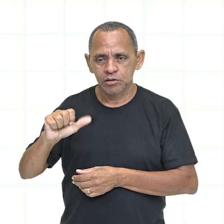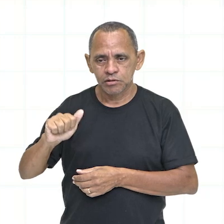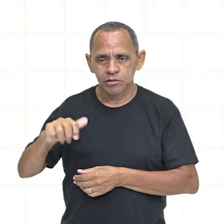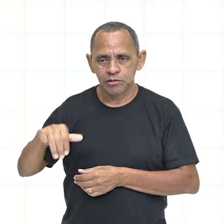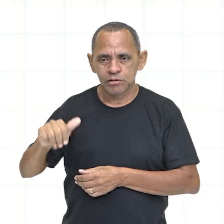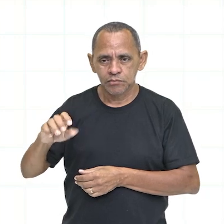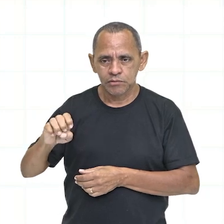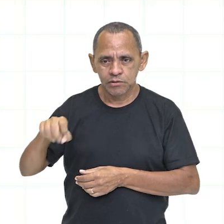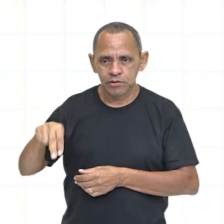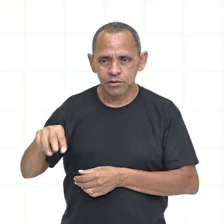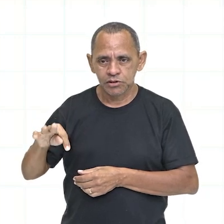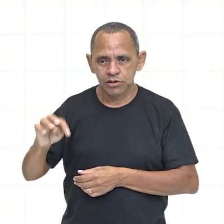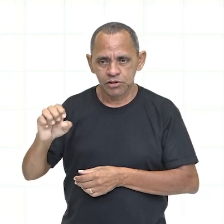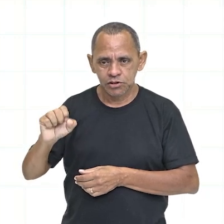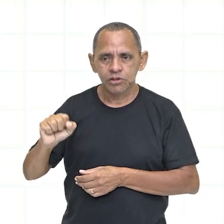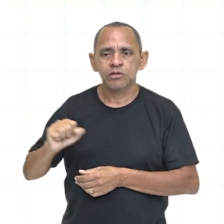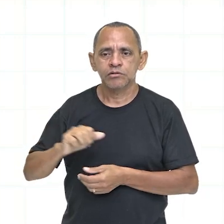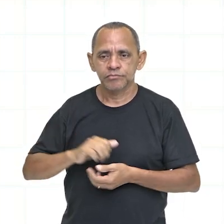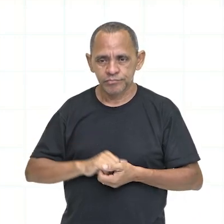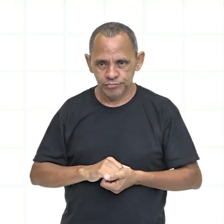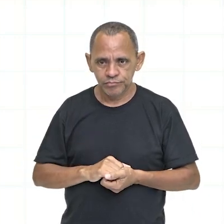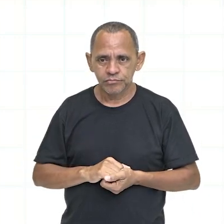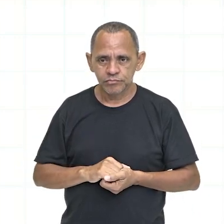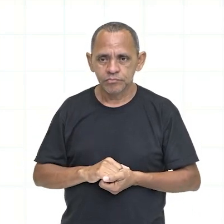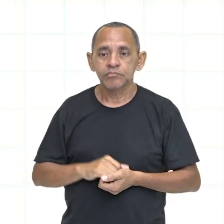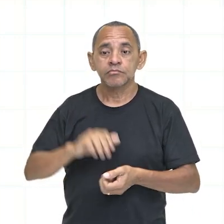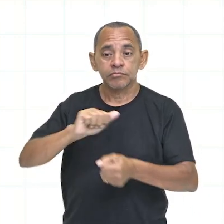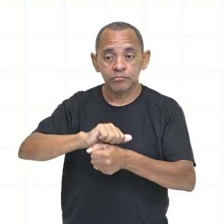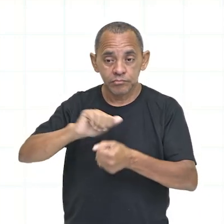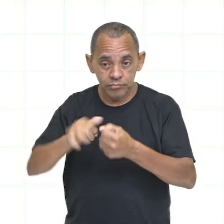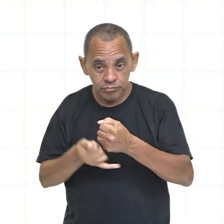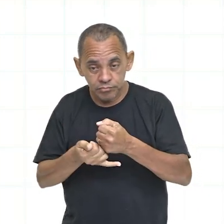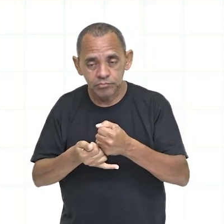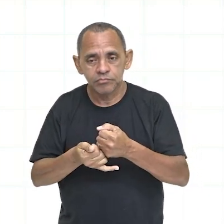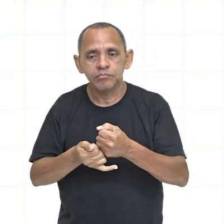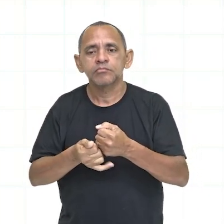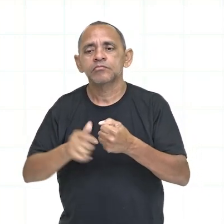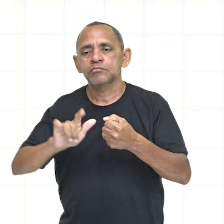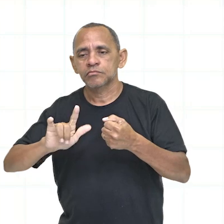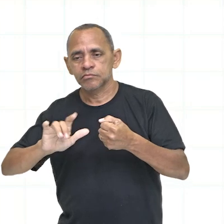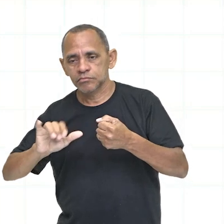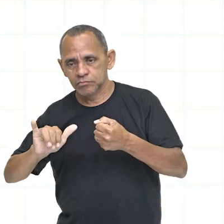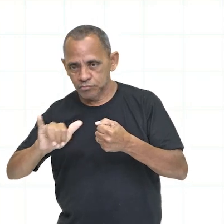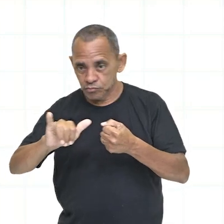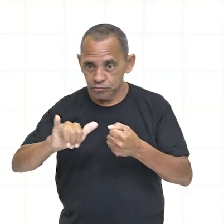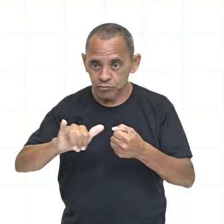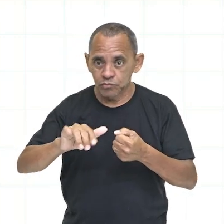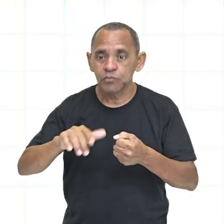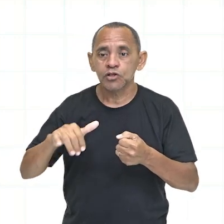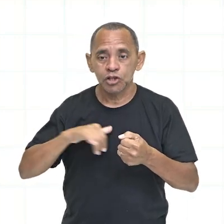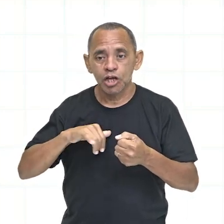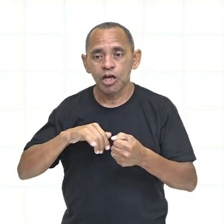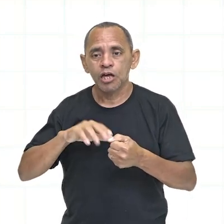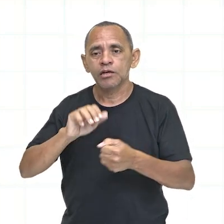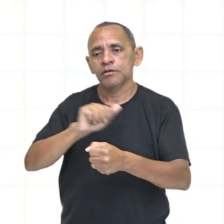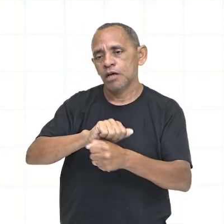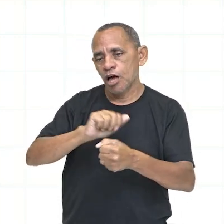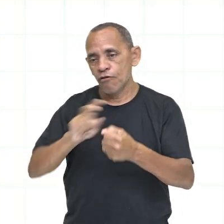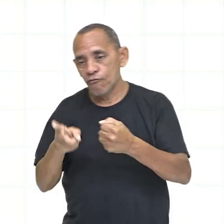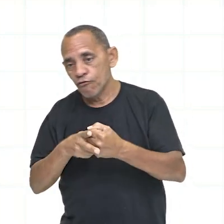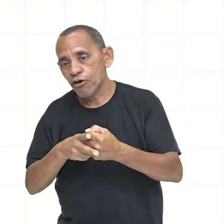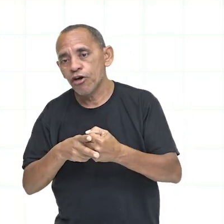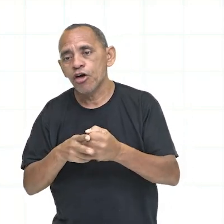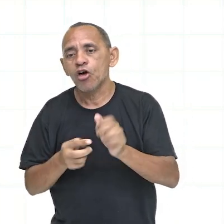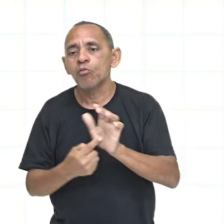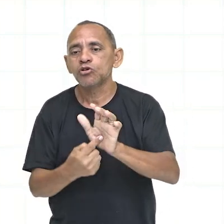aqui entre esses dois. Então, tenho um adjetivo, acrescento ly, e eu tenho um advérbio, e esse advérbio vai